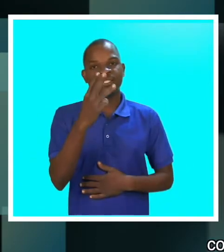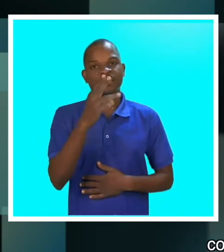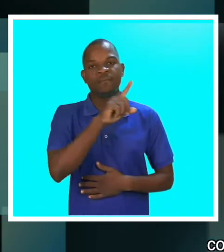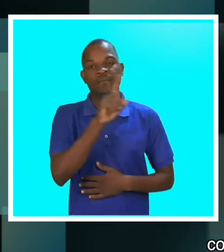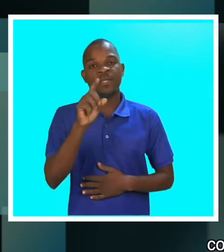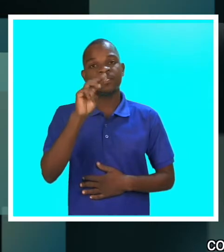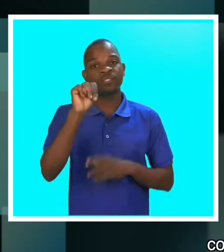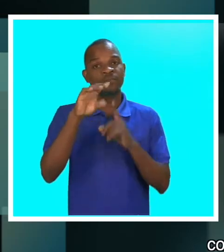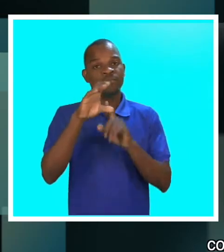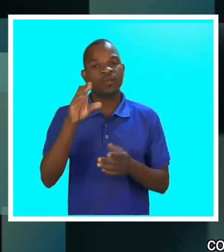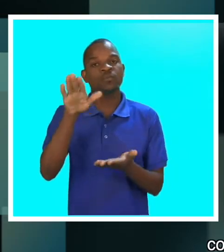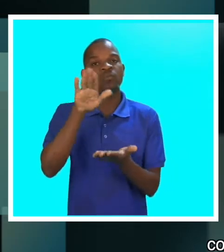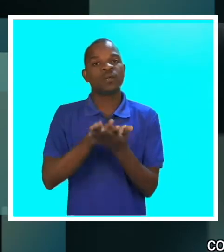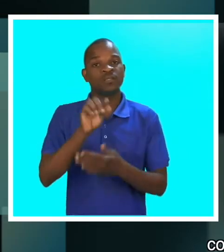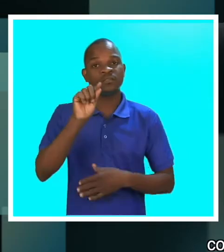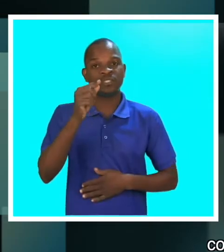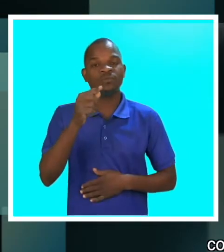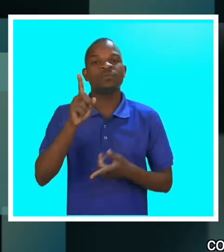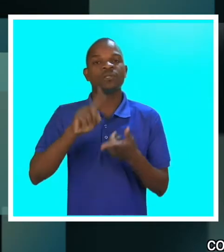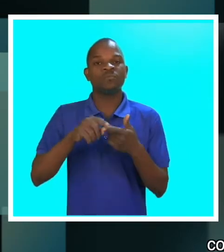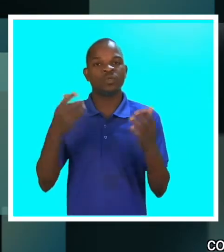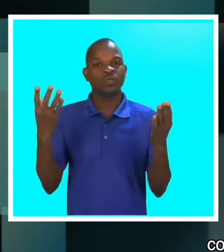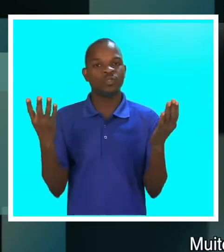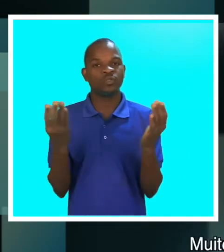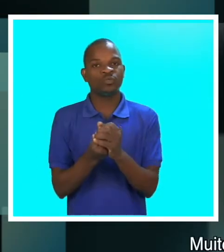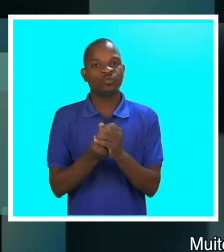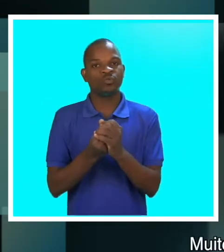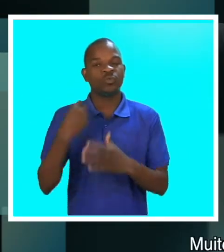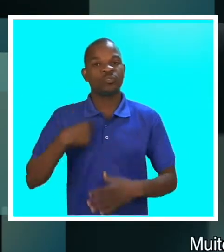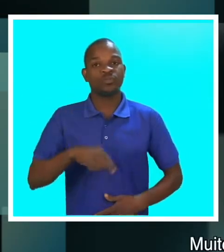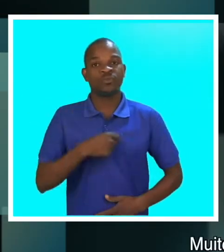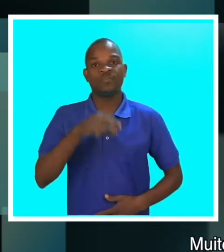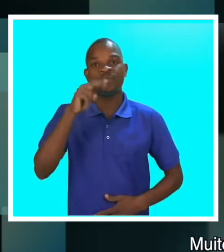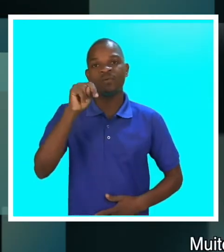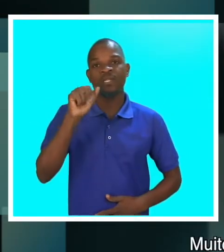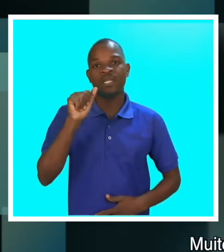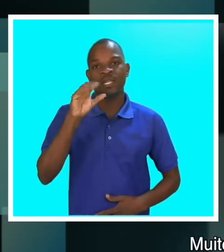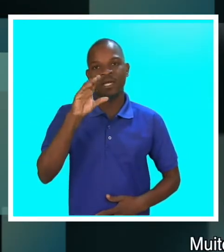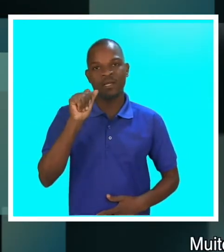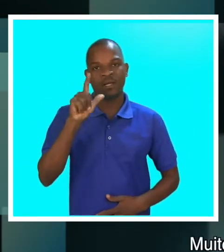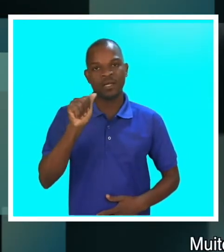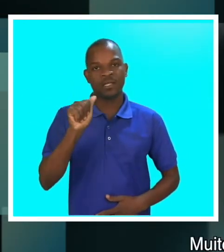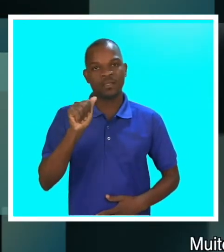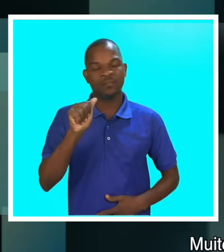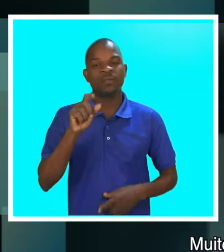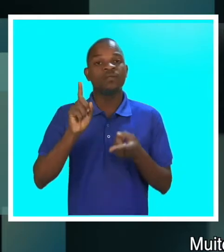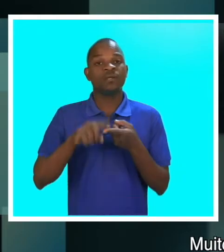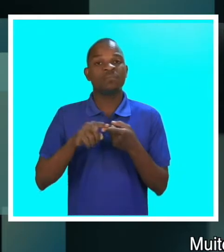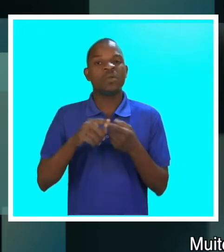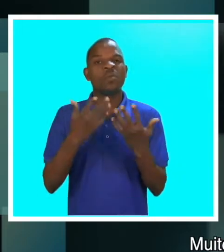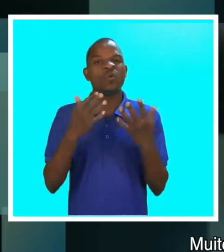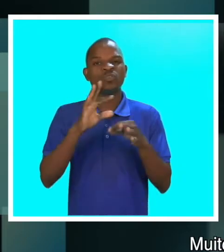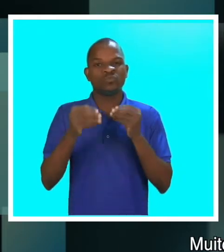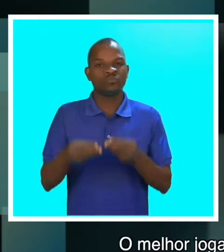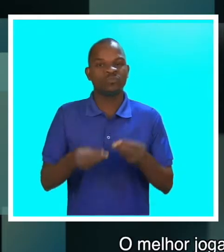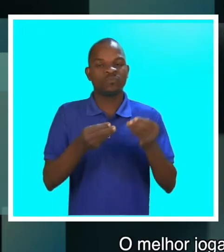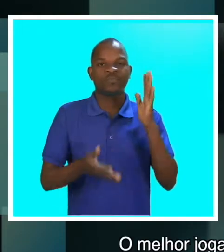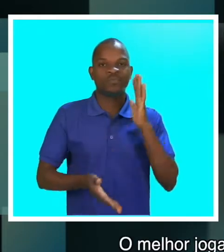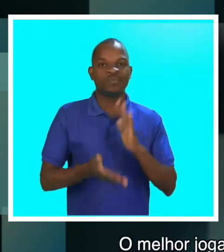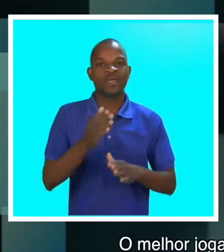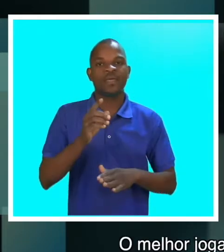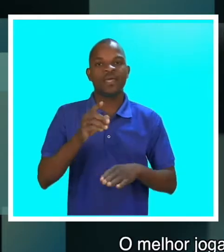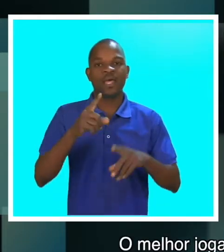donos da casa a receber o desportivo Dinacala. Muitos prémios vão marcar a presente edição do Moçambor.